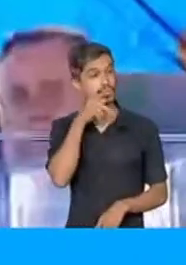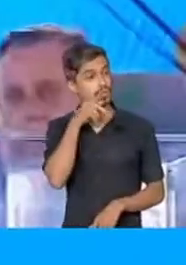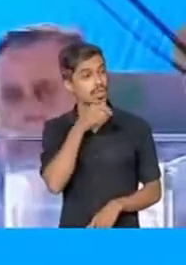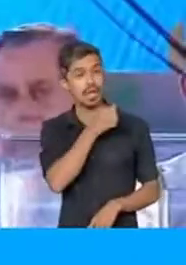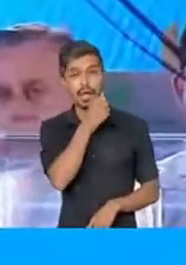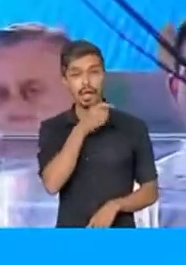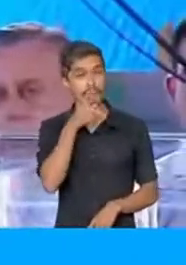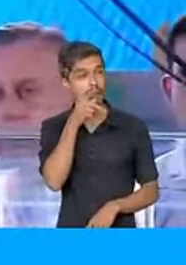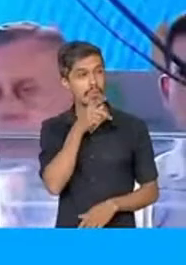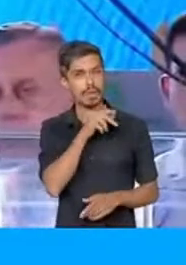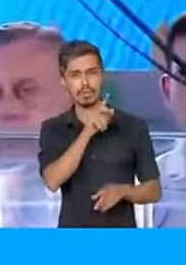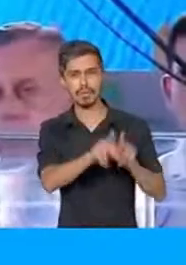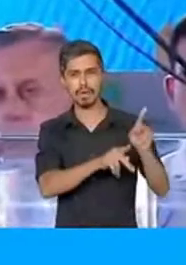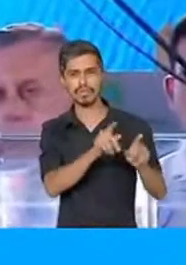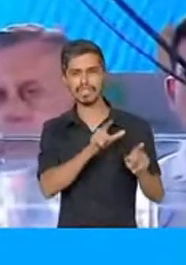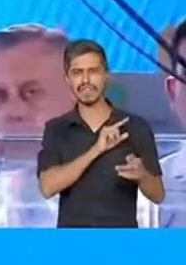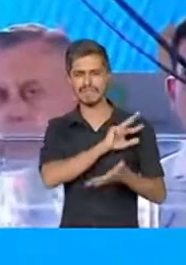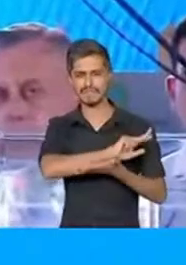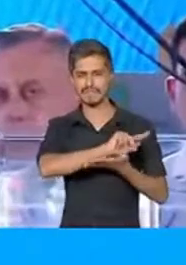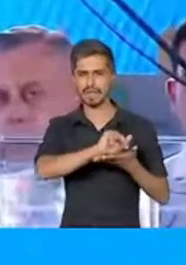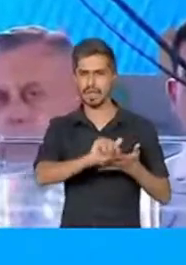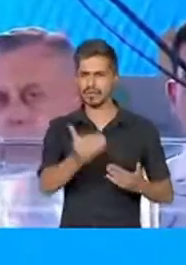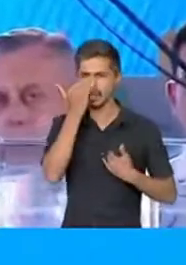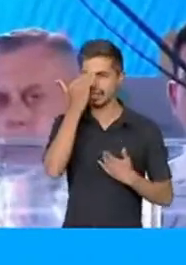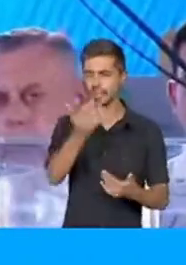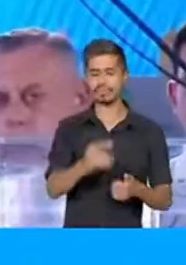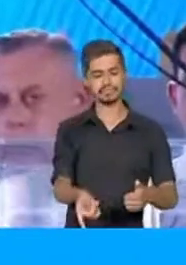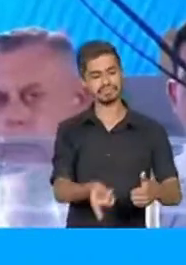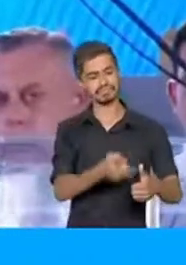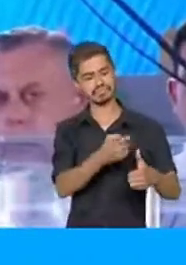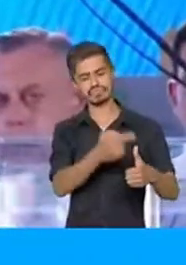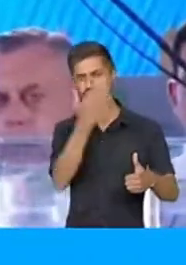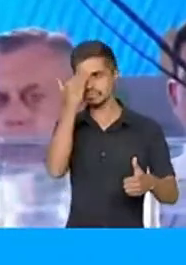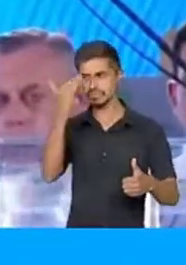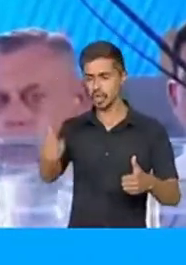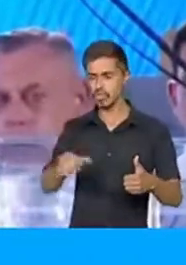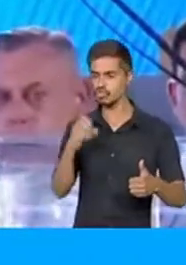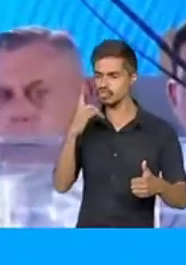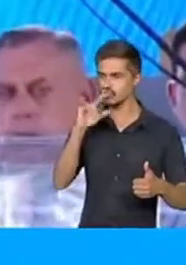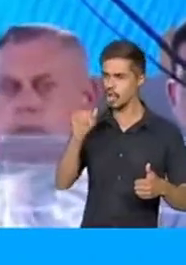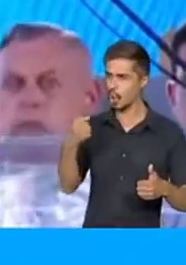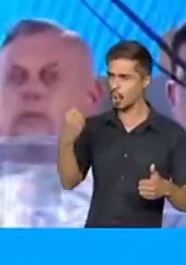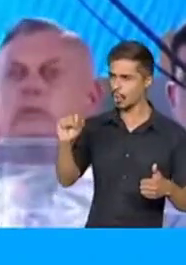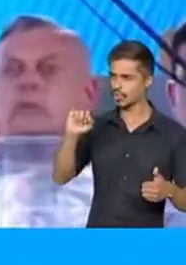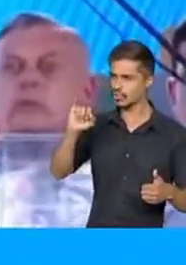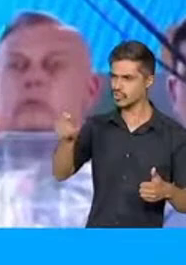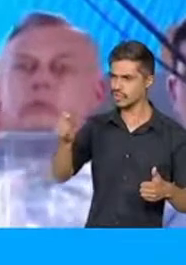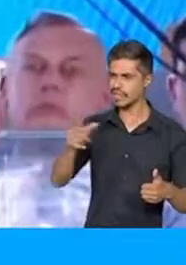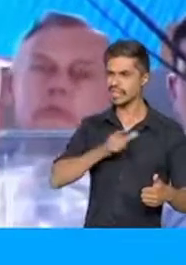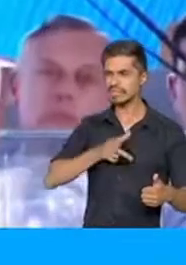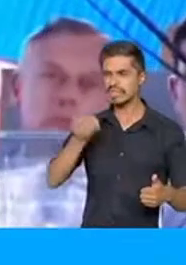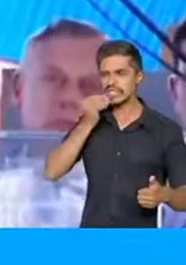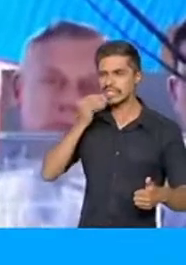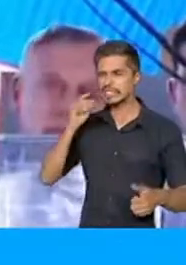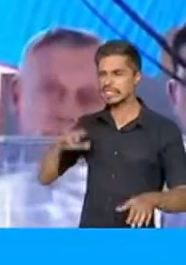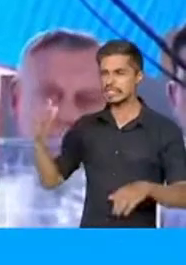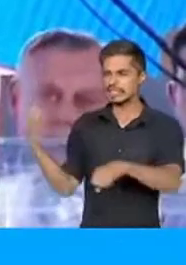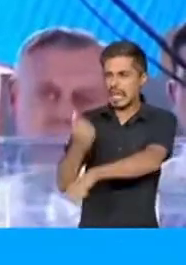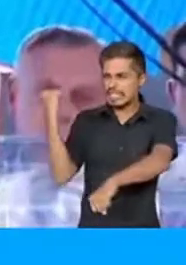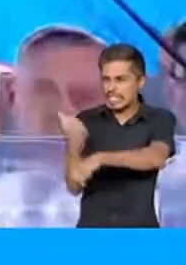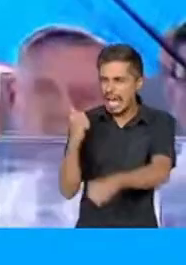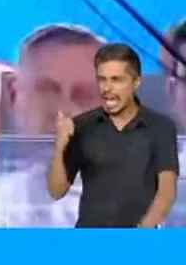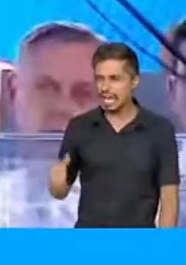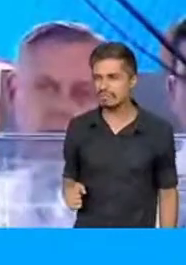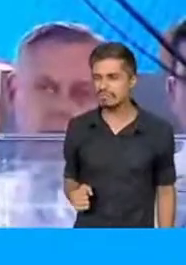conjunto de agradecimentos. O primeiro deles, no 8 de janeiro, quando teve uma tentativa de golpe de Estado